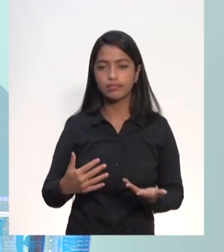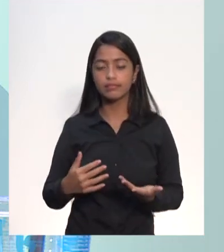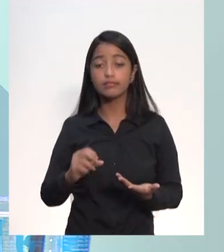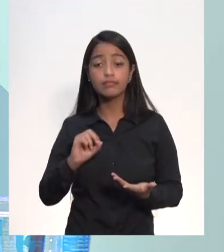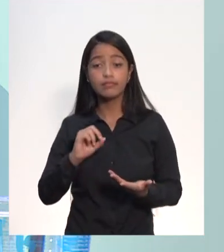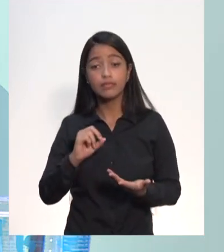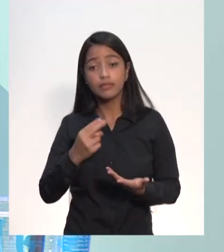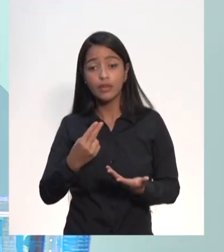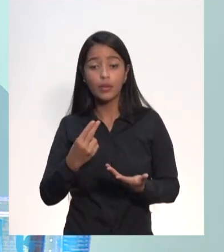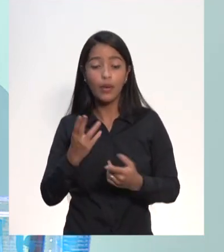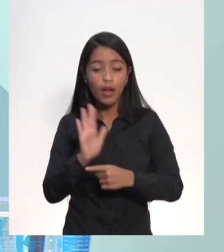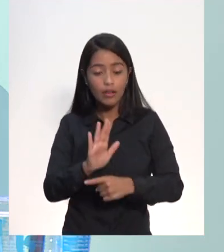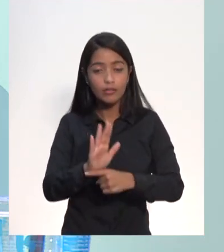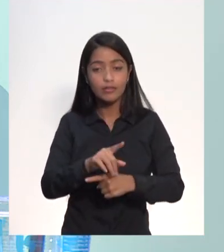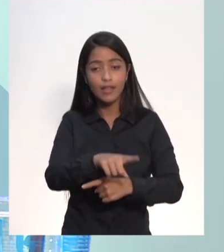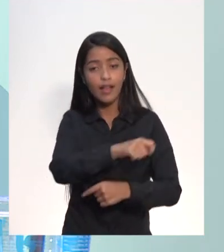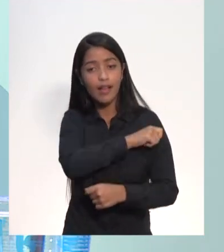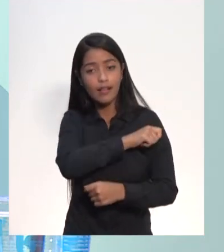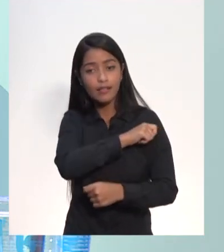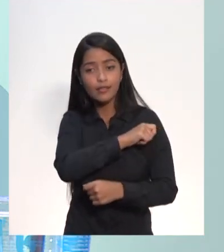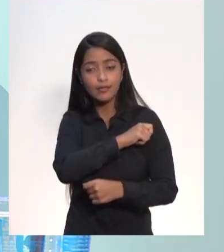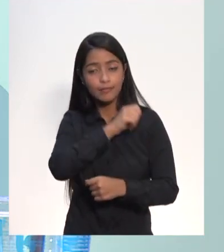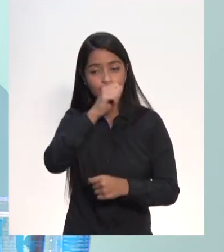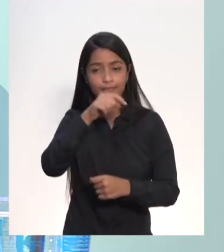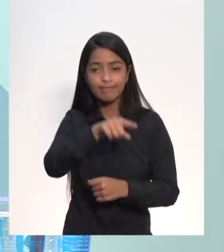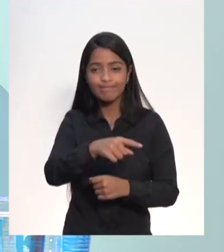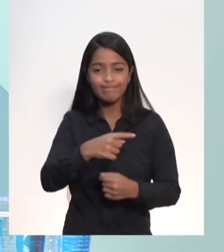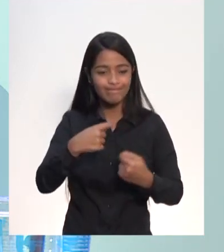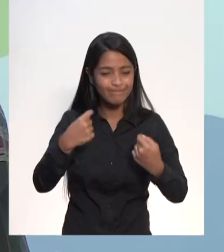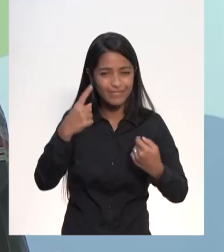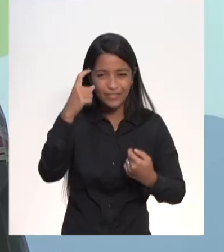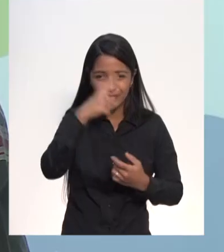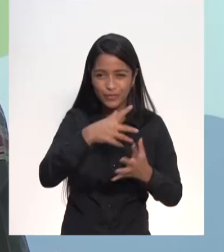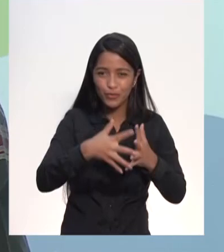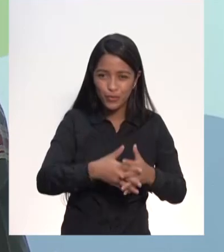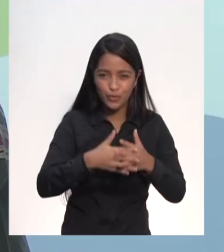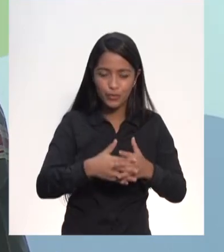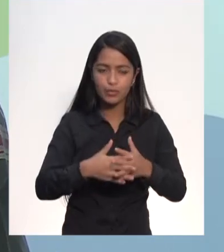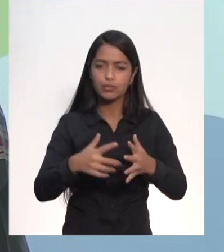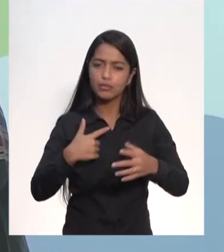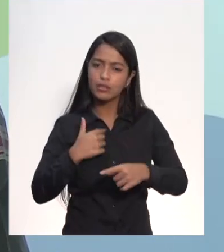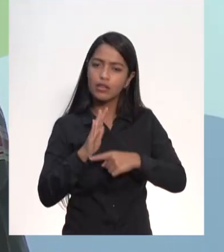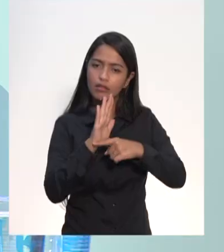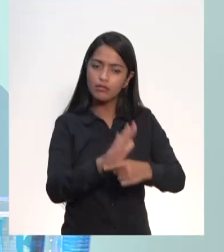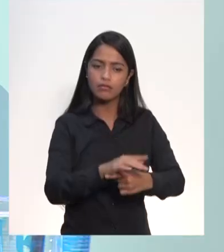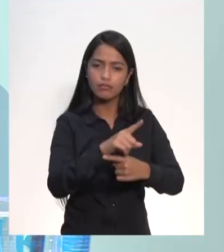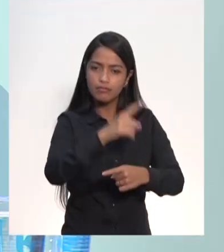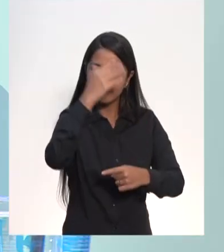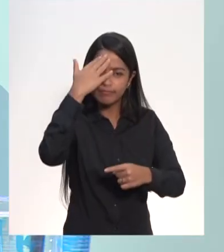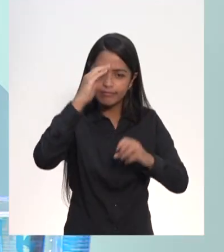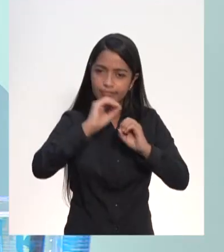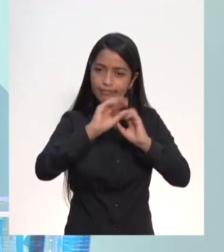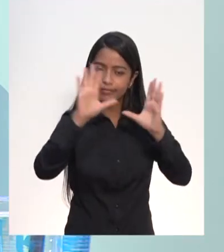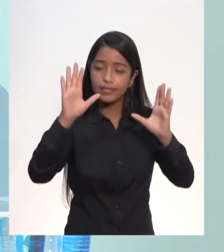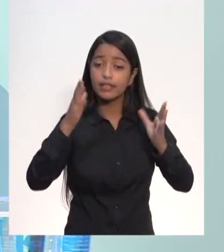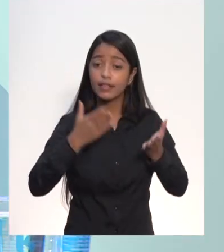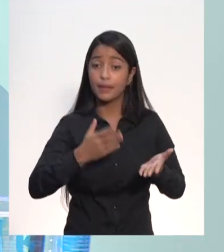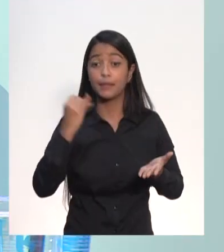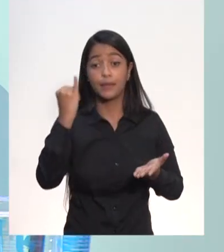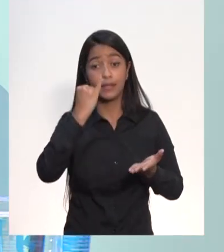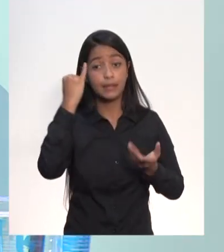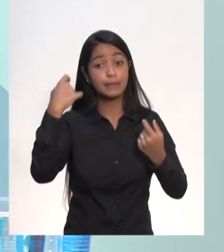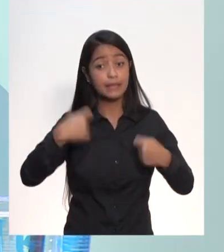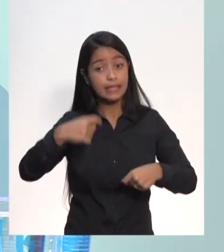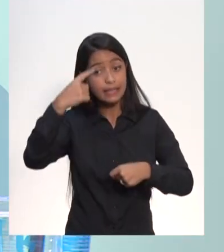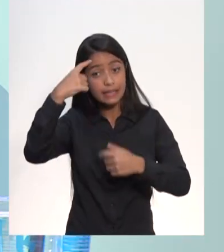trabalho de recuperação e reforço, né? Então, isso é muito importante, porque é uma coisa que a gente tem que fazer constantemente. E uma outra coisa